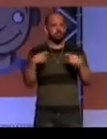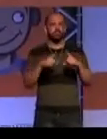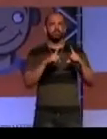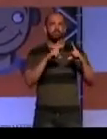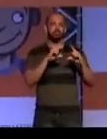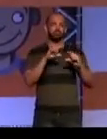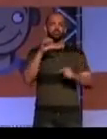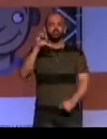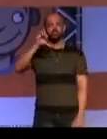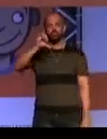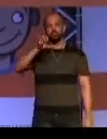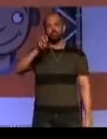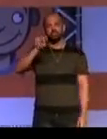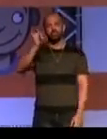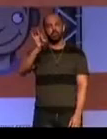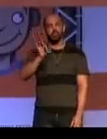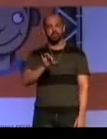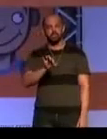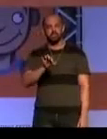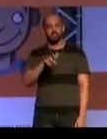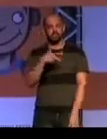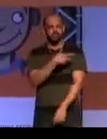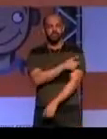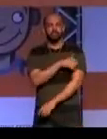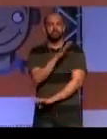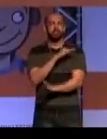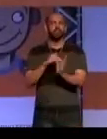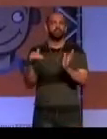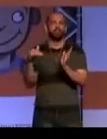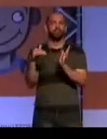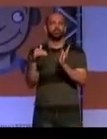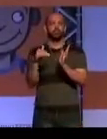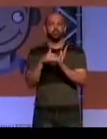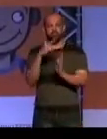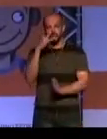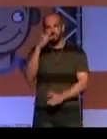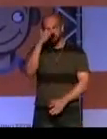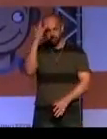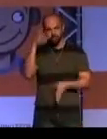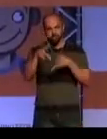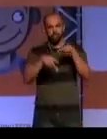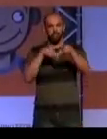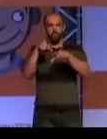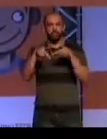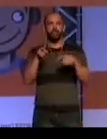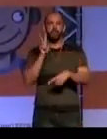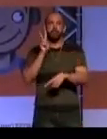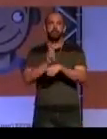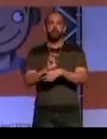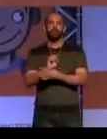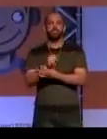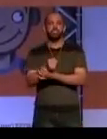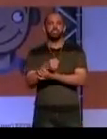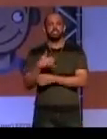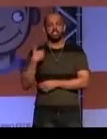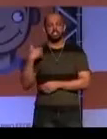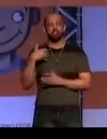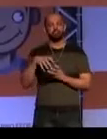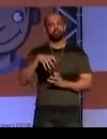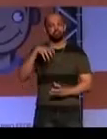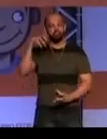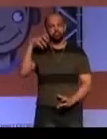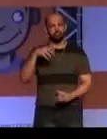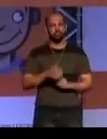mínimo de 95% de cobertura vacinal para todas as vacinas, para a população ficar protegida e oferecer proteção de